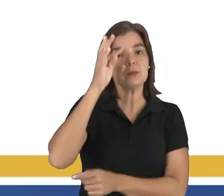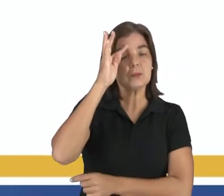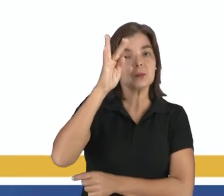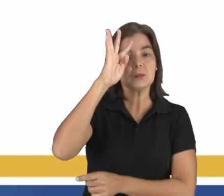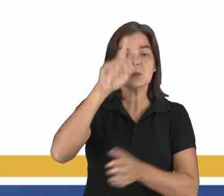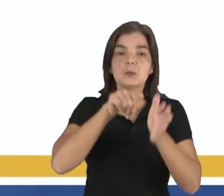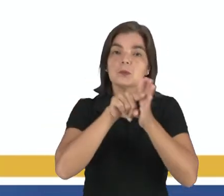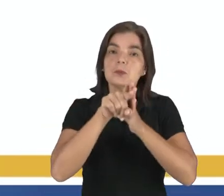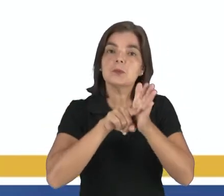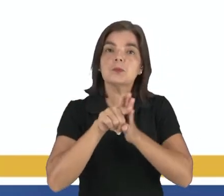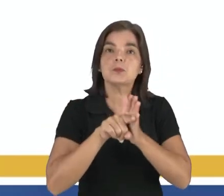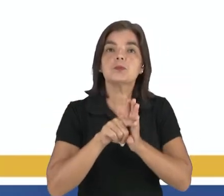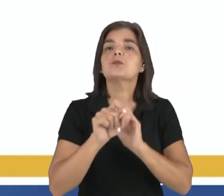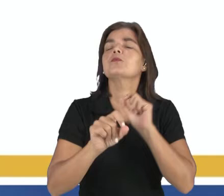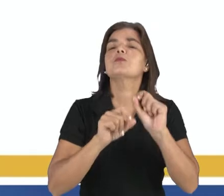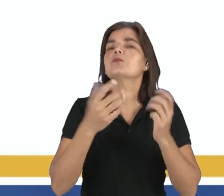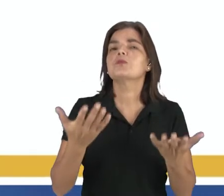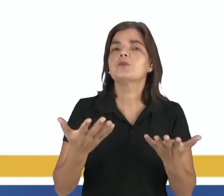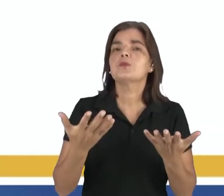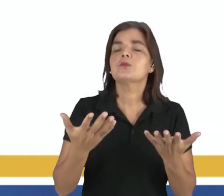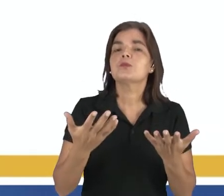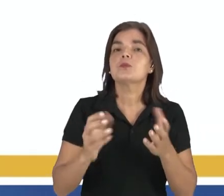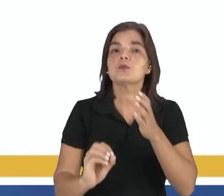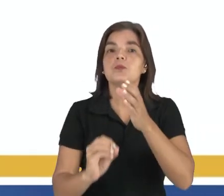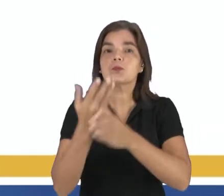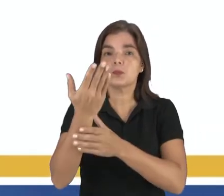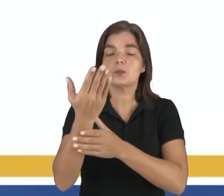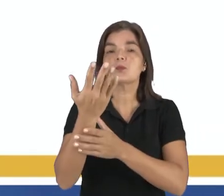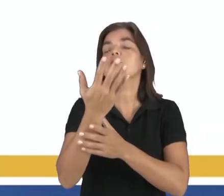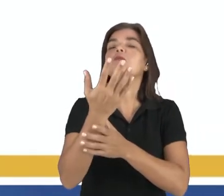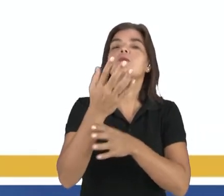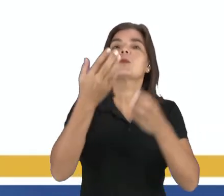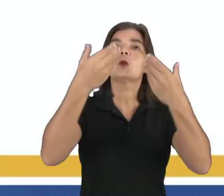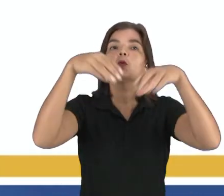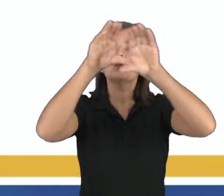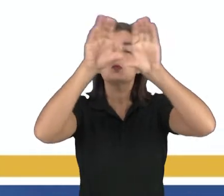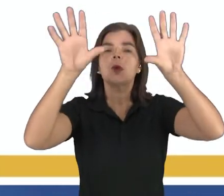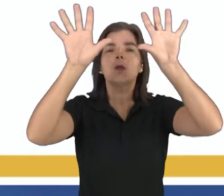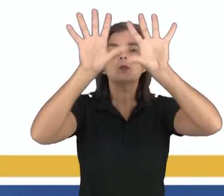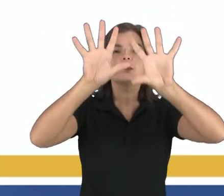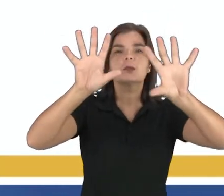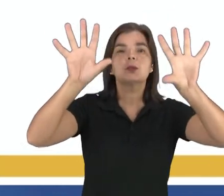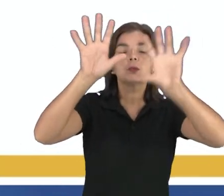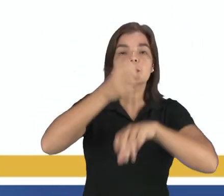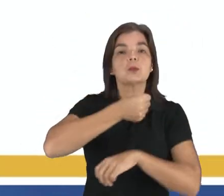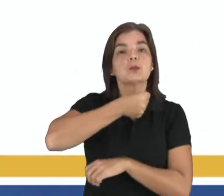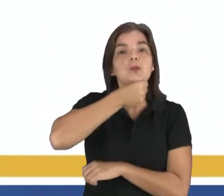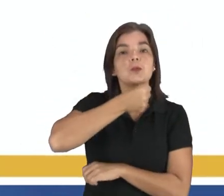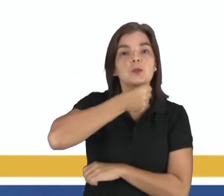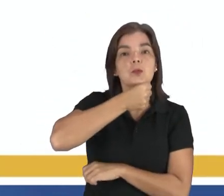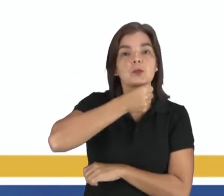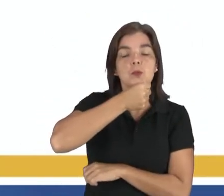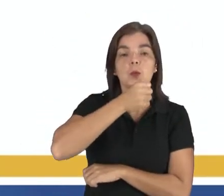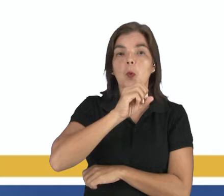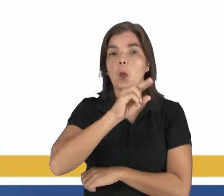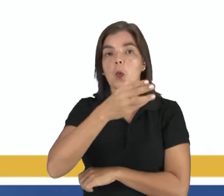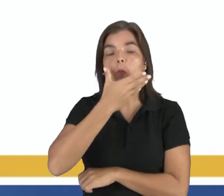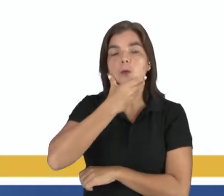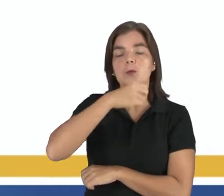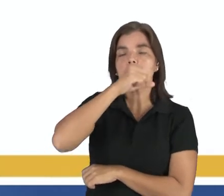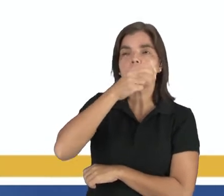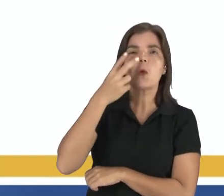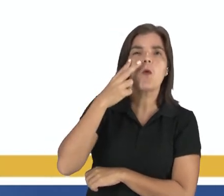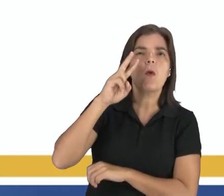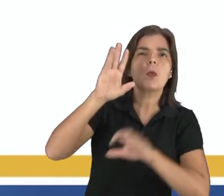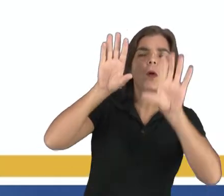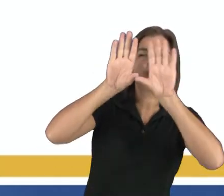teoria científica, são os fenômenos do céu nublado. Por exemplo, os nossos avós antigamente, ou os nossos pais, eles